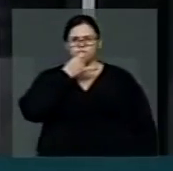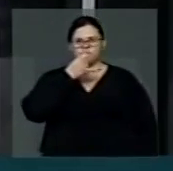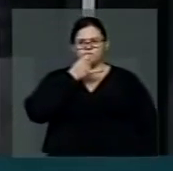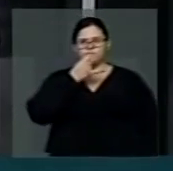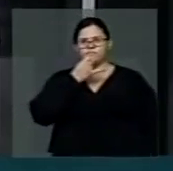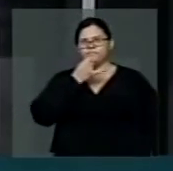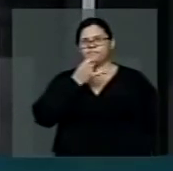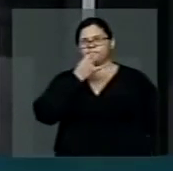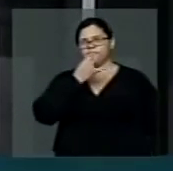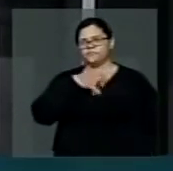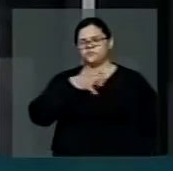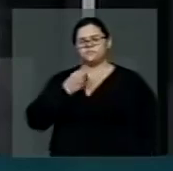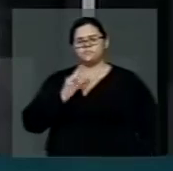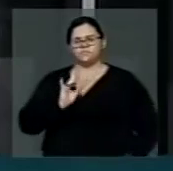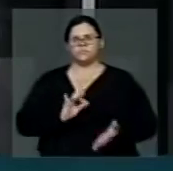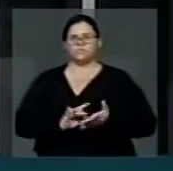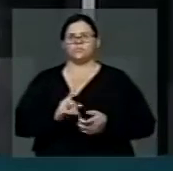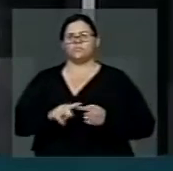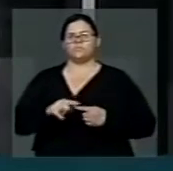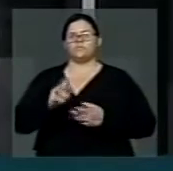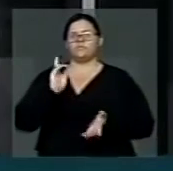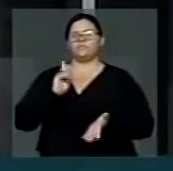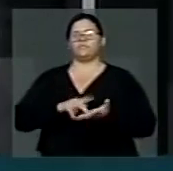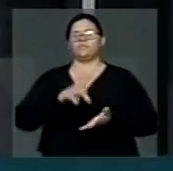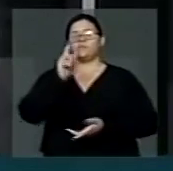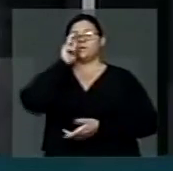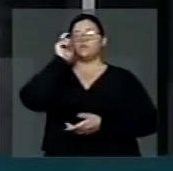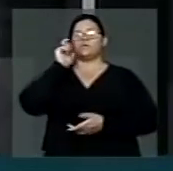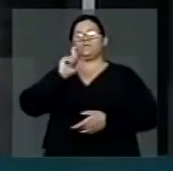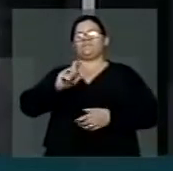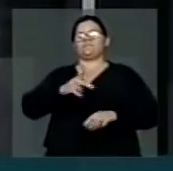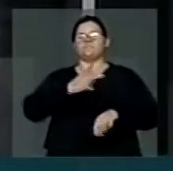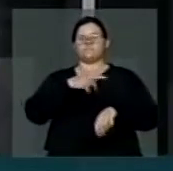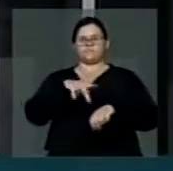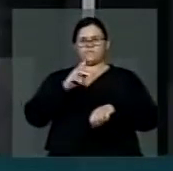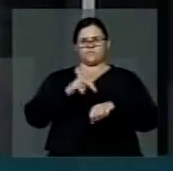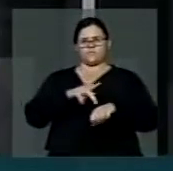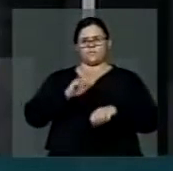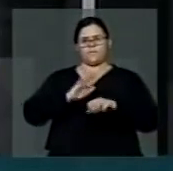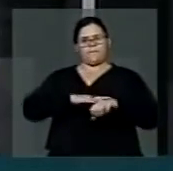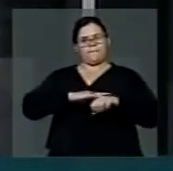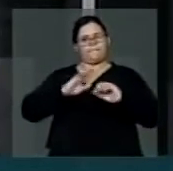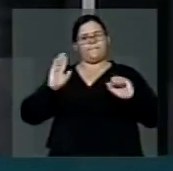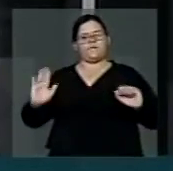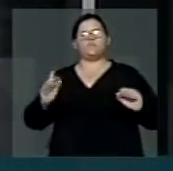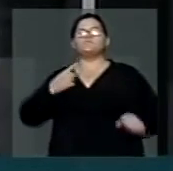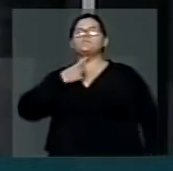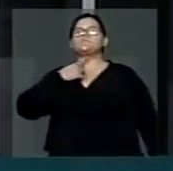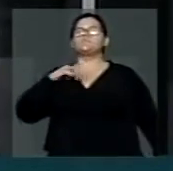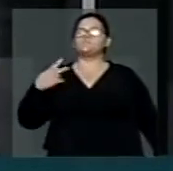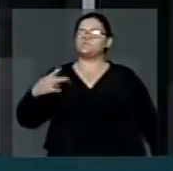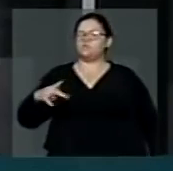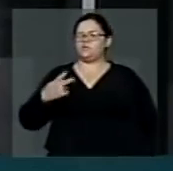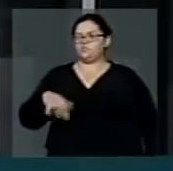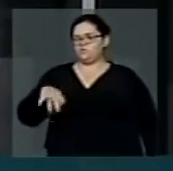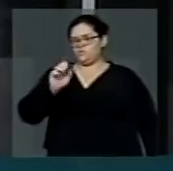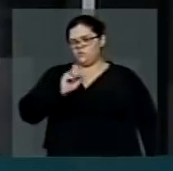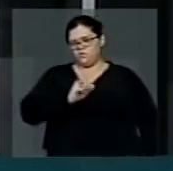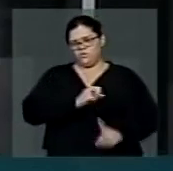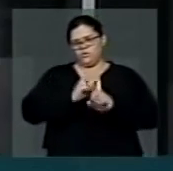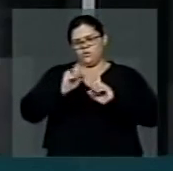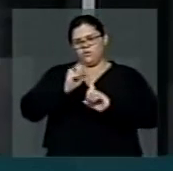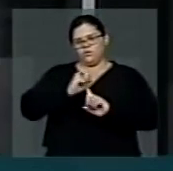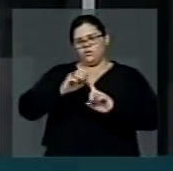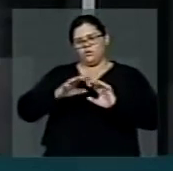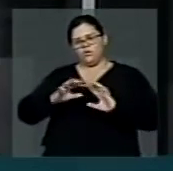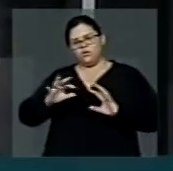os verdadeiros interesses do país, os mais legítimos anseios da sociedade nacional, estão a